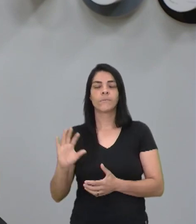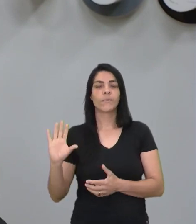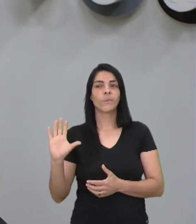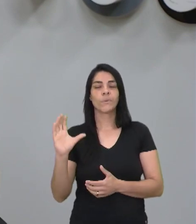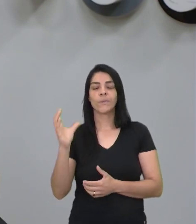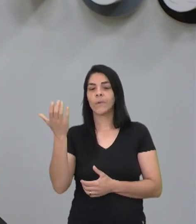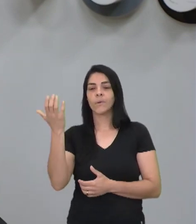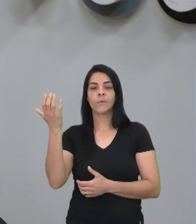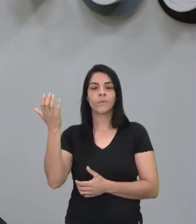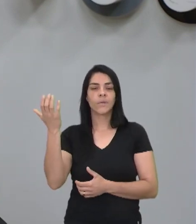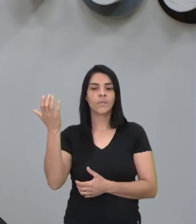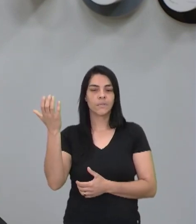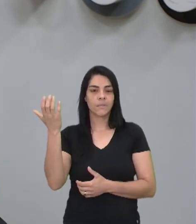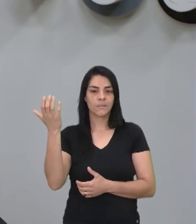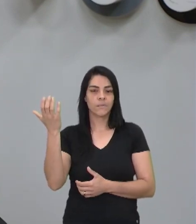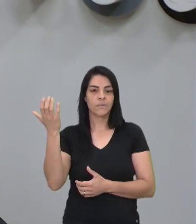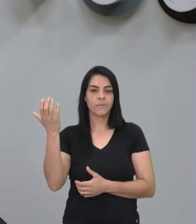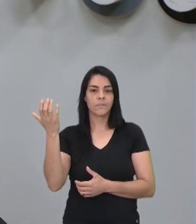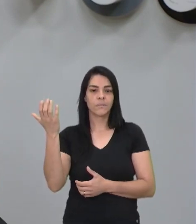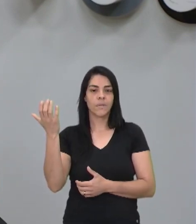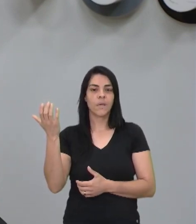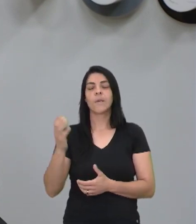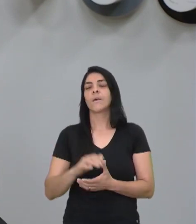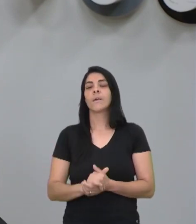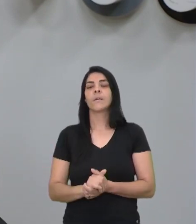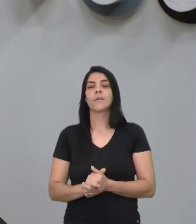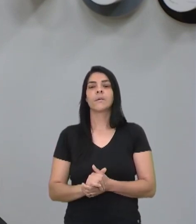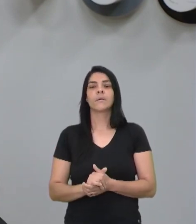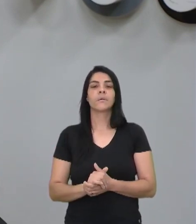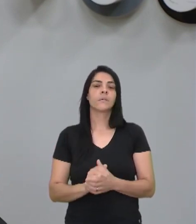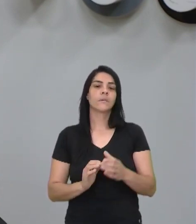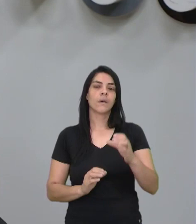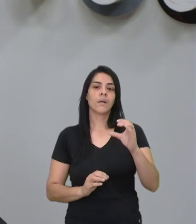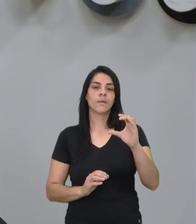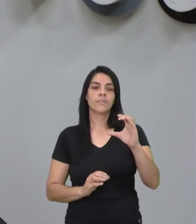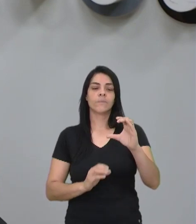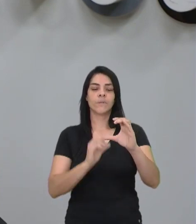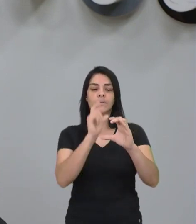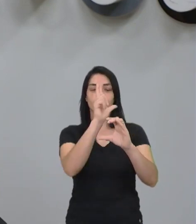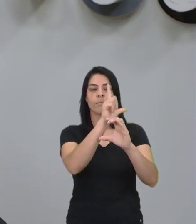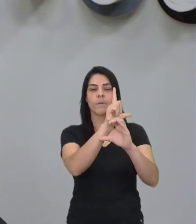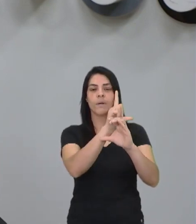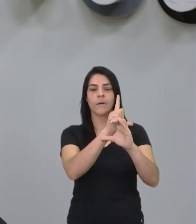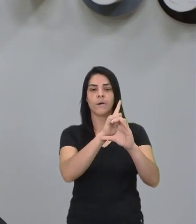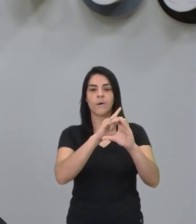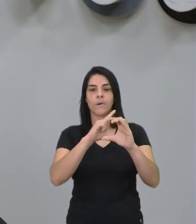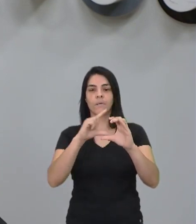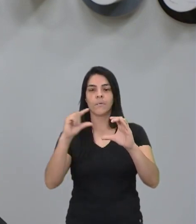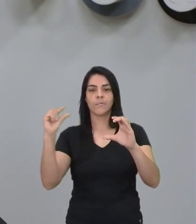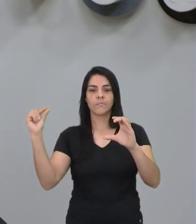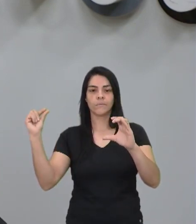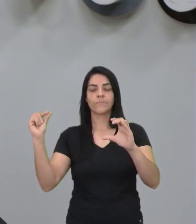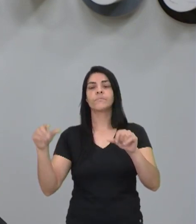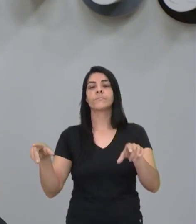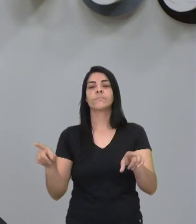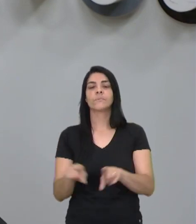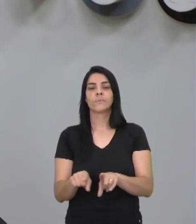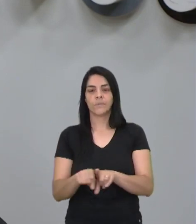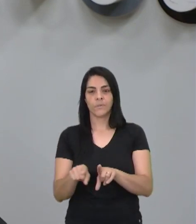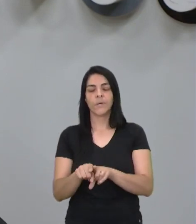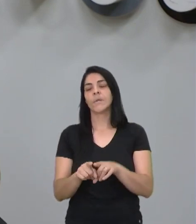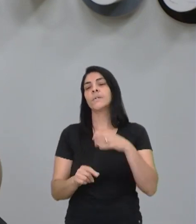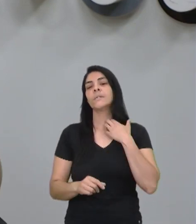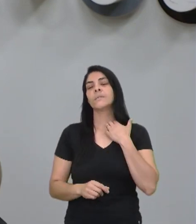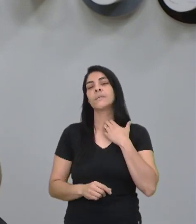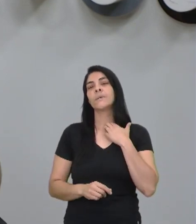de aquecimento global, né? E o que o aquecimento global vai trazer aí? Outras condições que